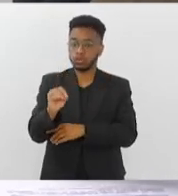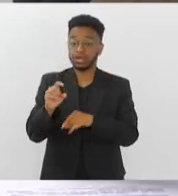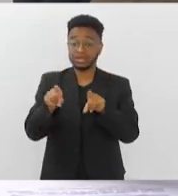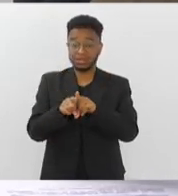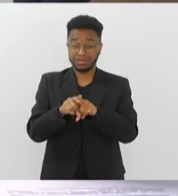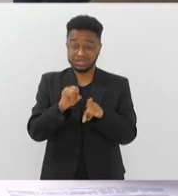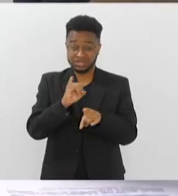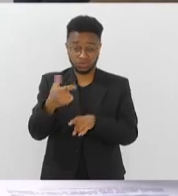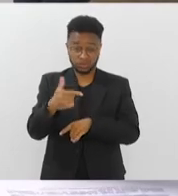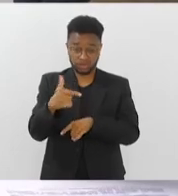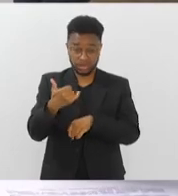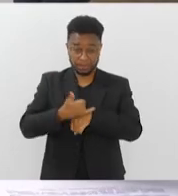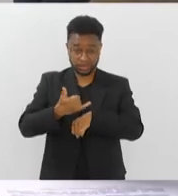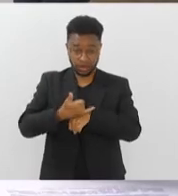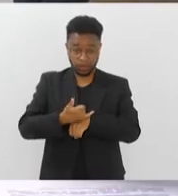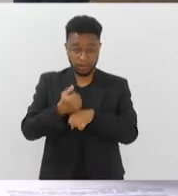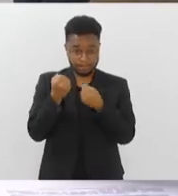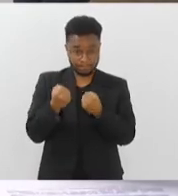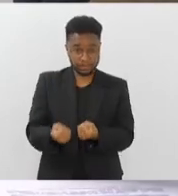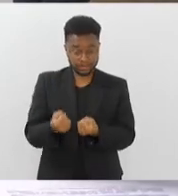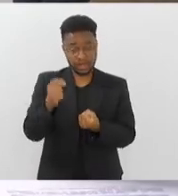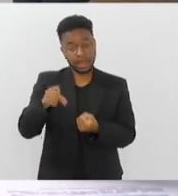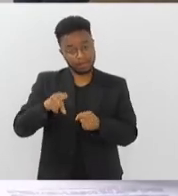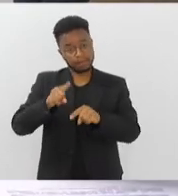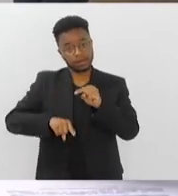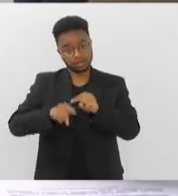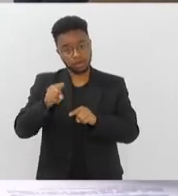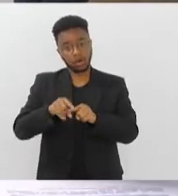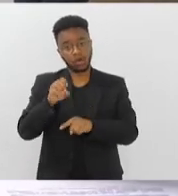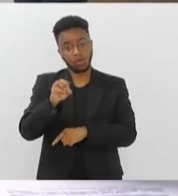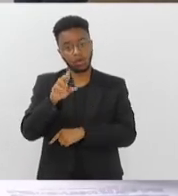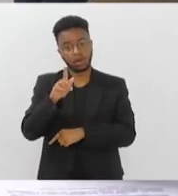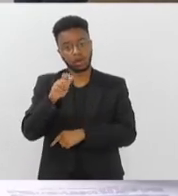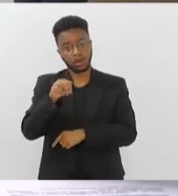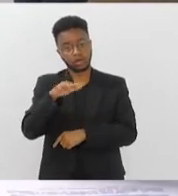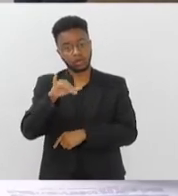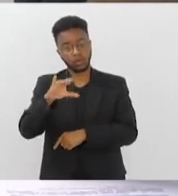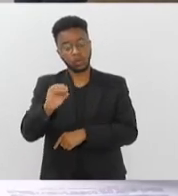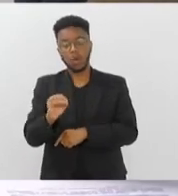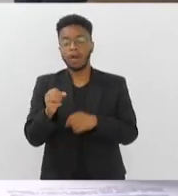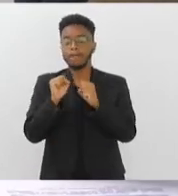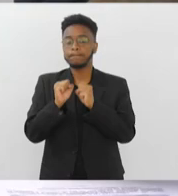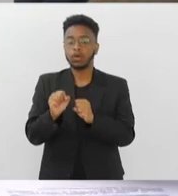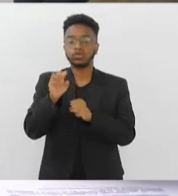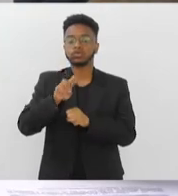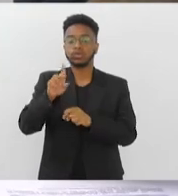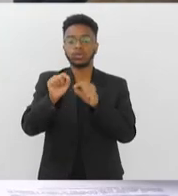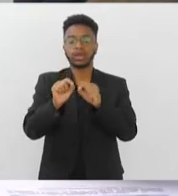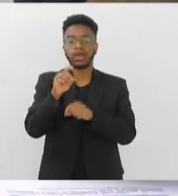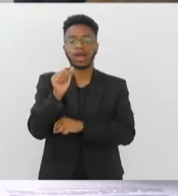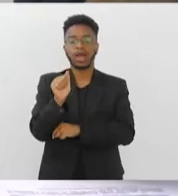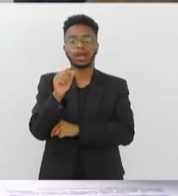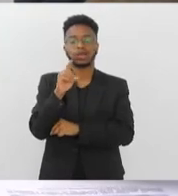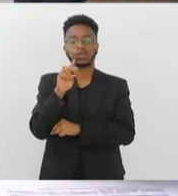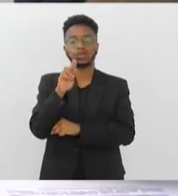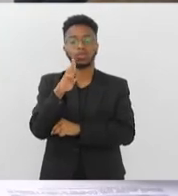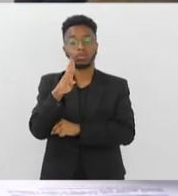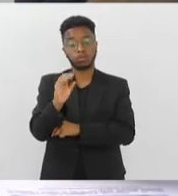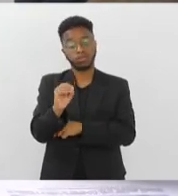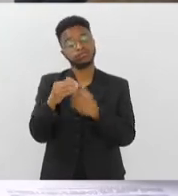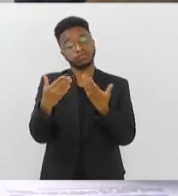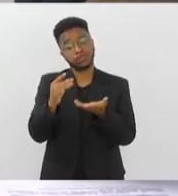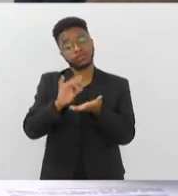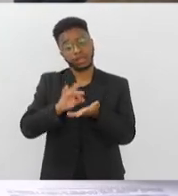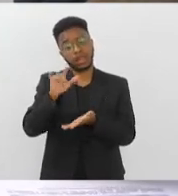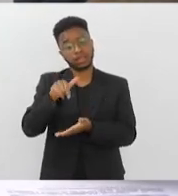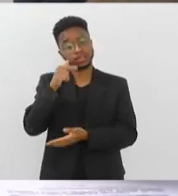metal pesado, é um material orgânico que, sim, pode ser utilizado como adubo. Então, é realmente